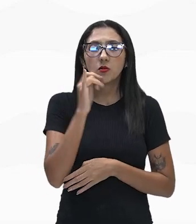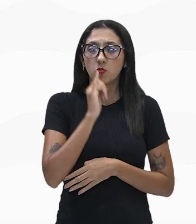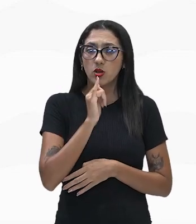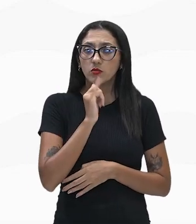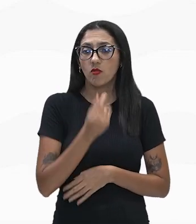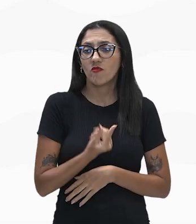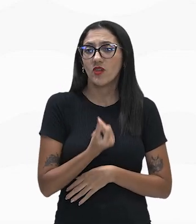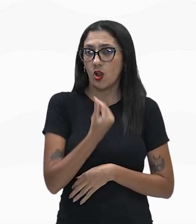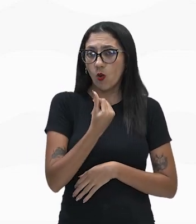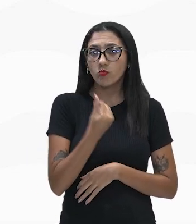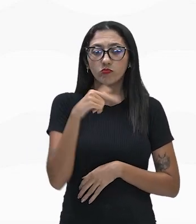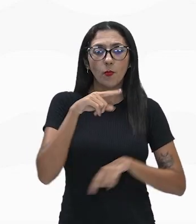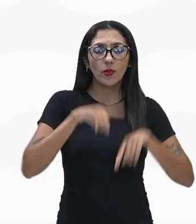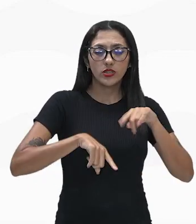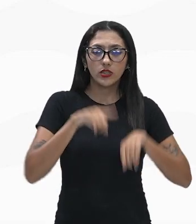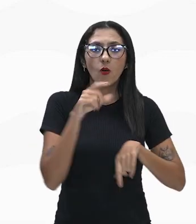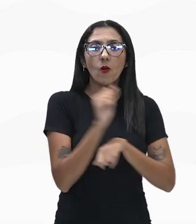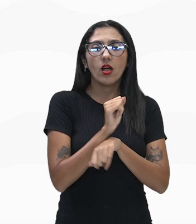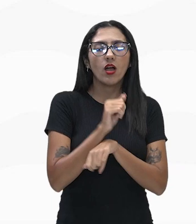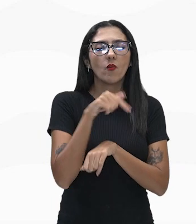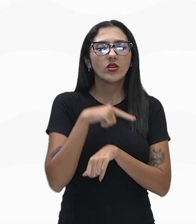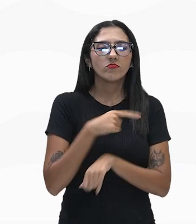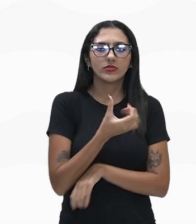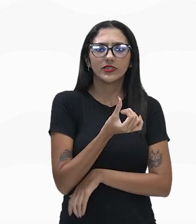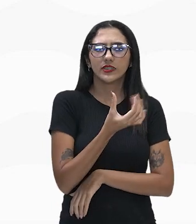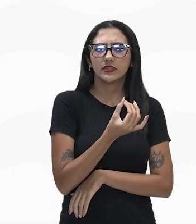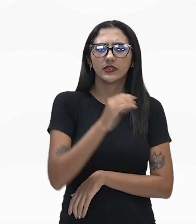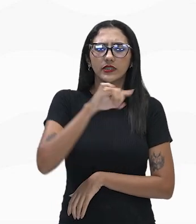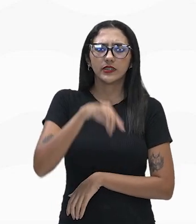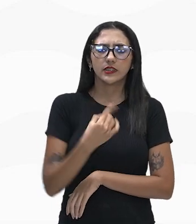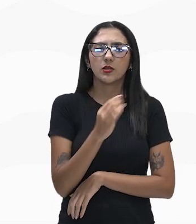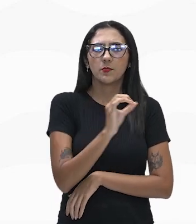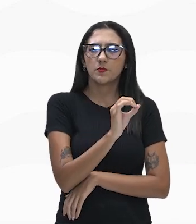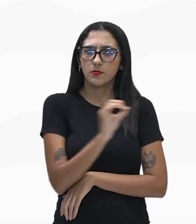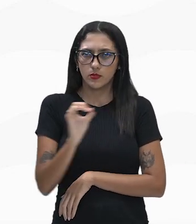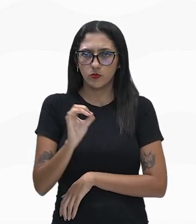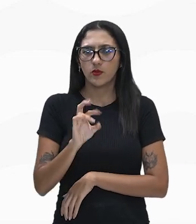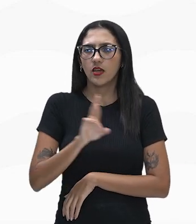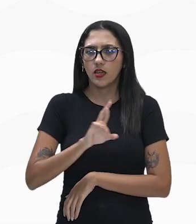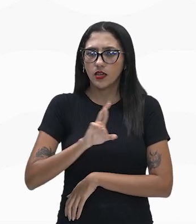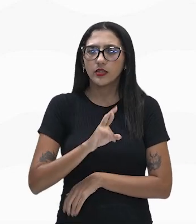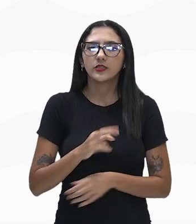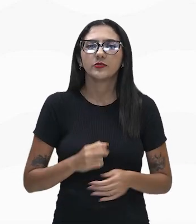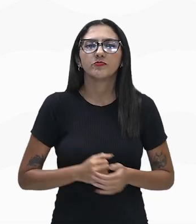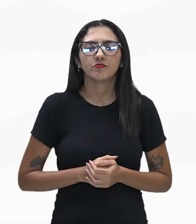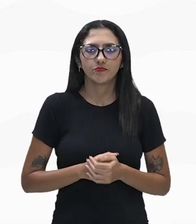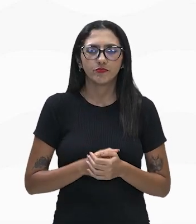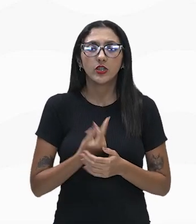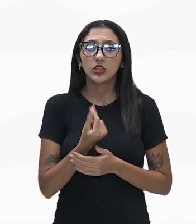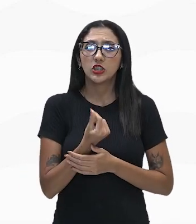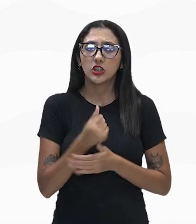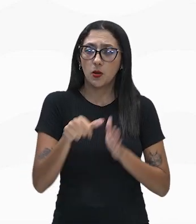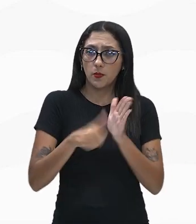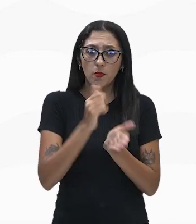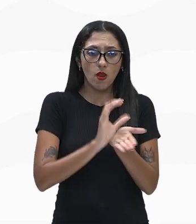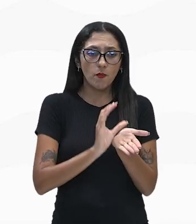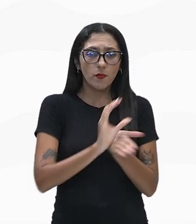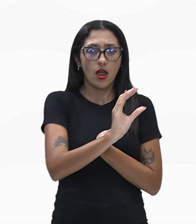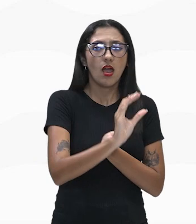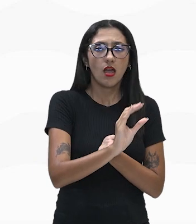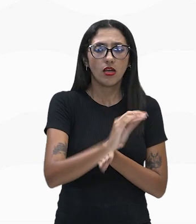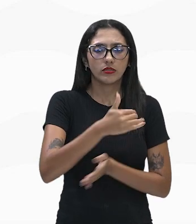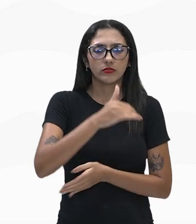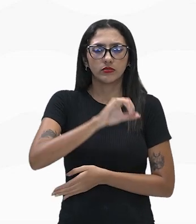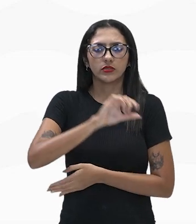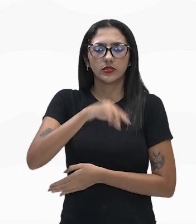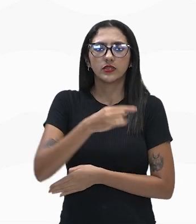do veículo de R$60 mil. Vamos ter que dar de entrada R$10 mil. A taxa, como eu